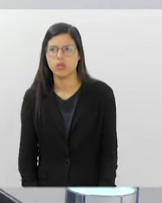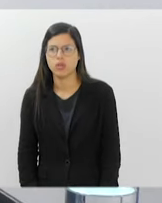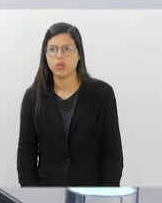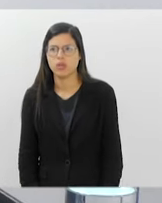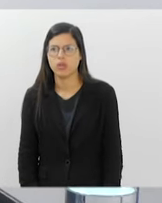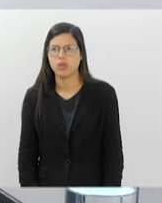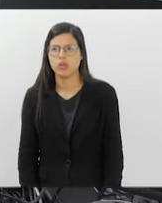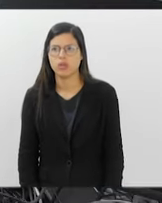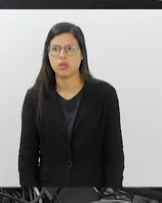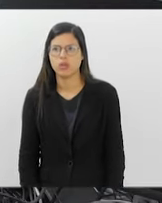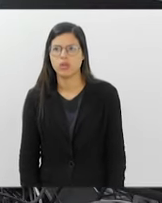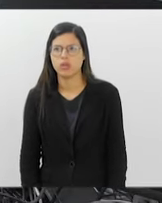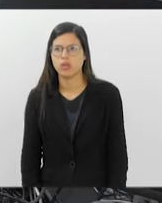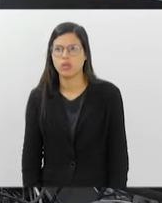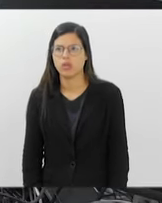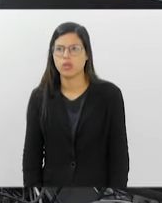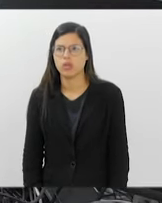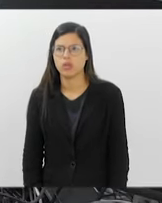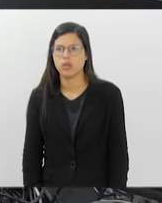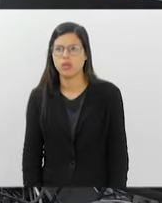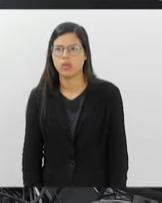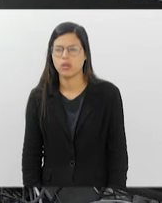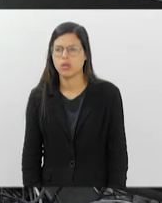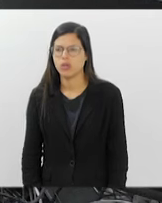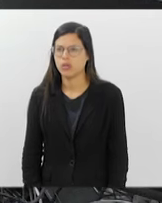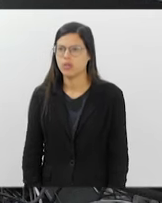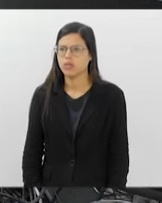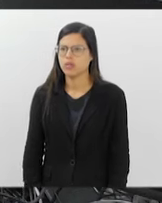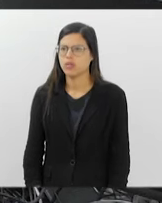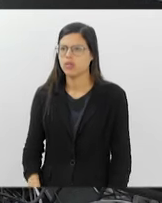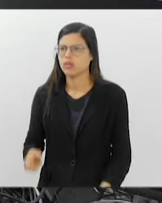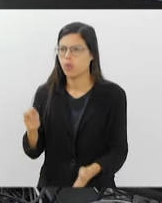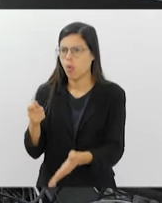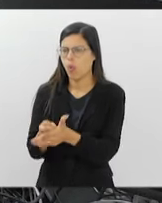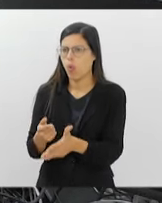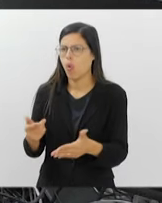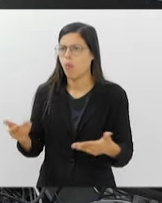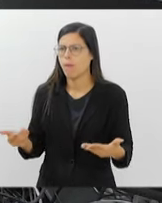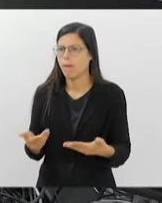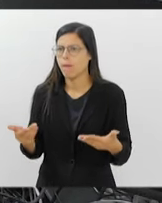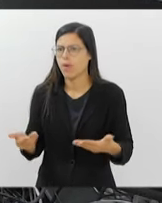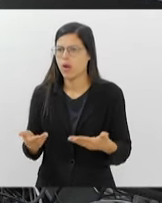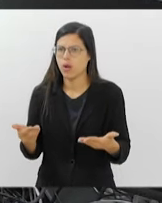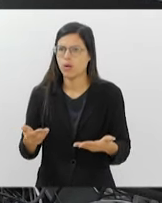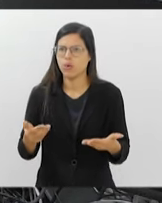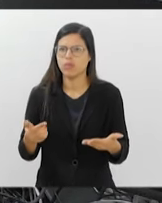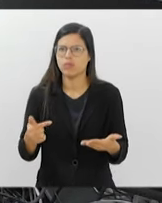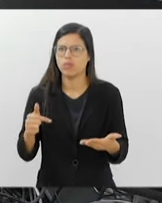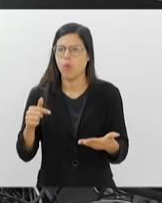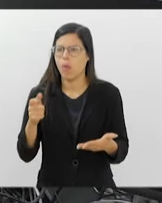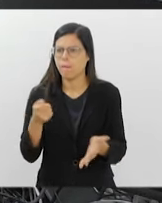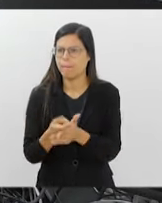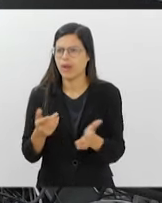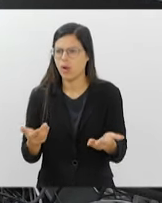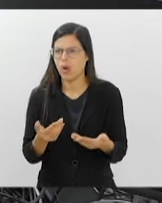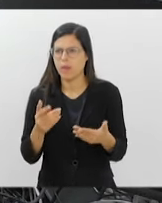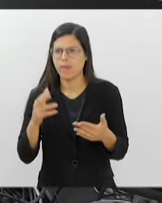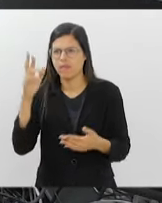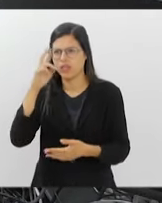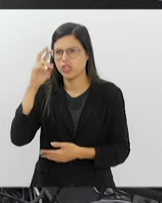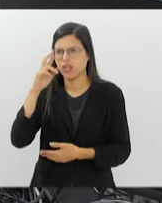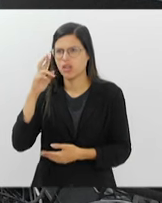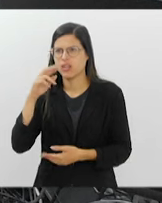pronto para fiscalizar embora comprou agora para fiscalizar mediu Cada centímetro que foi do a governos do estado muito bom tá aqui ó Deputado